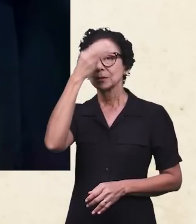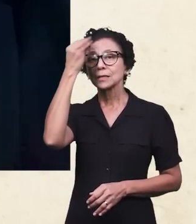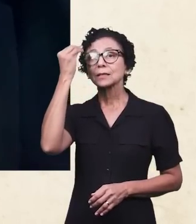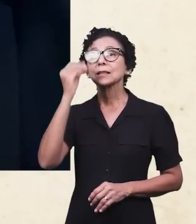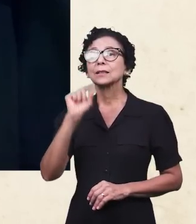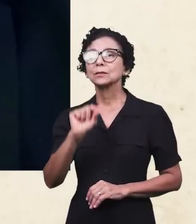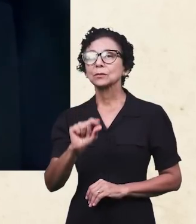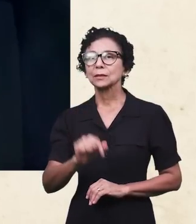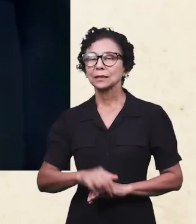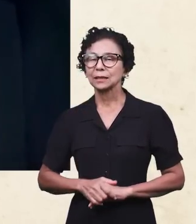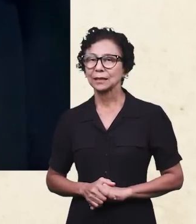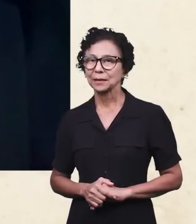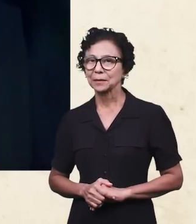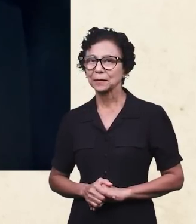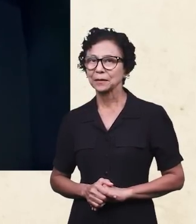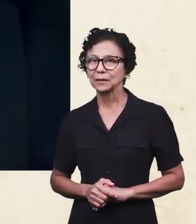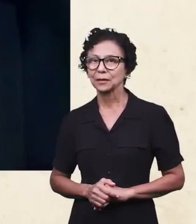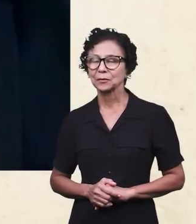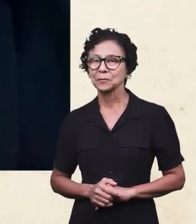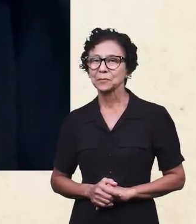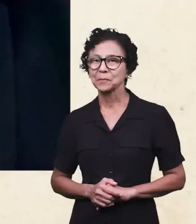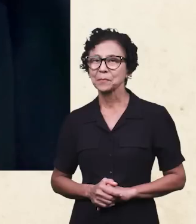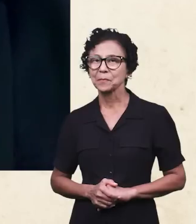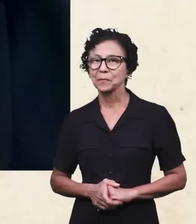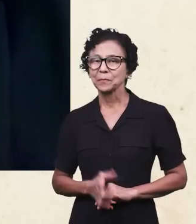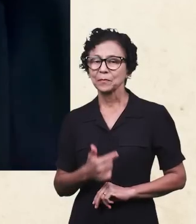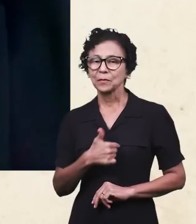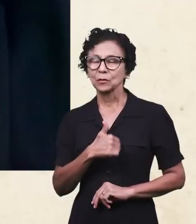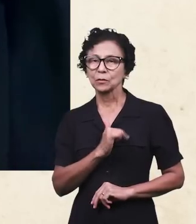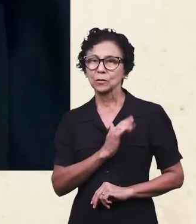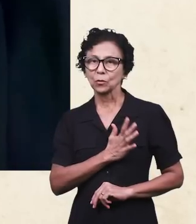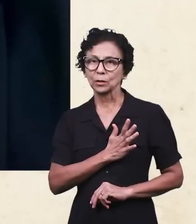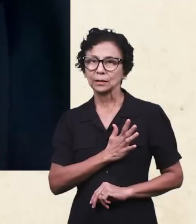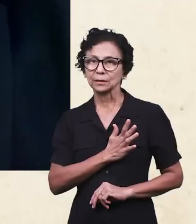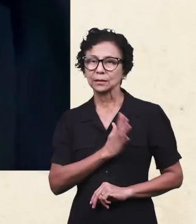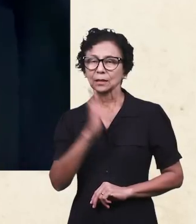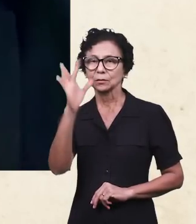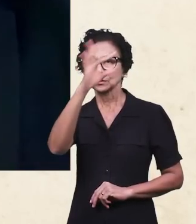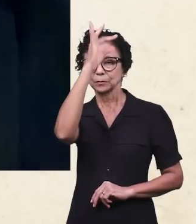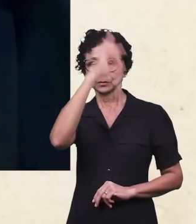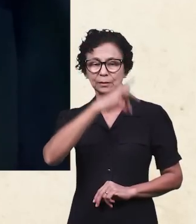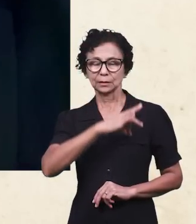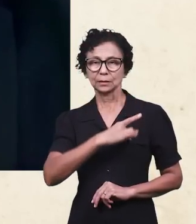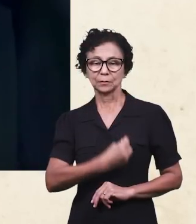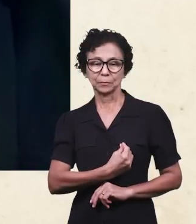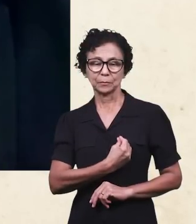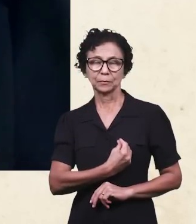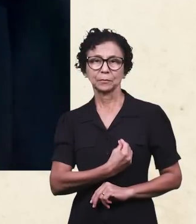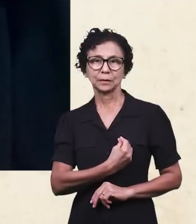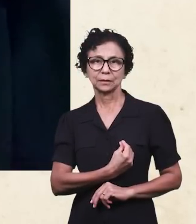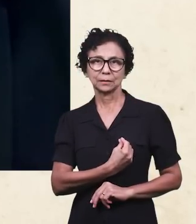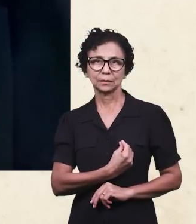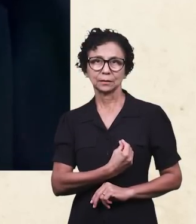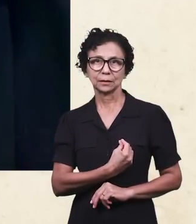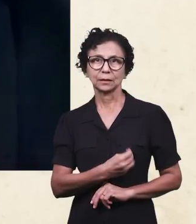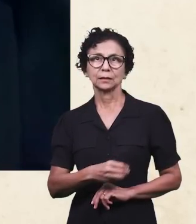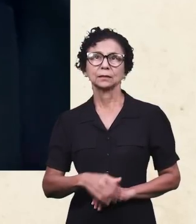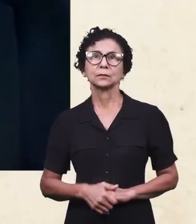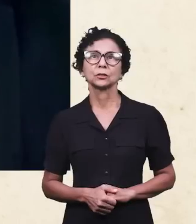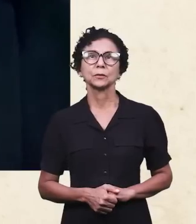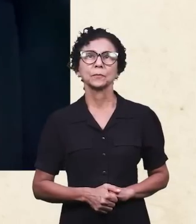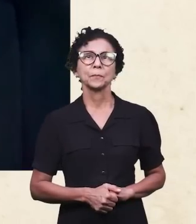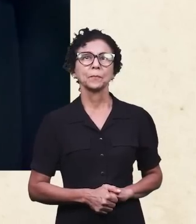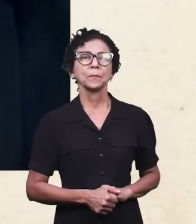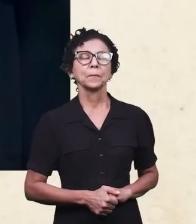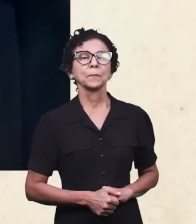vosso coração, que é templo da habitação e operação do Espírito Santo do Senhor. Ageu foi usado em um